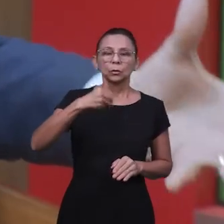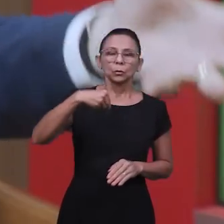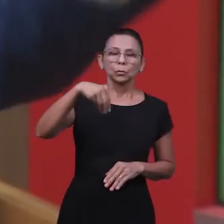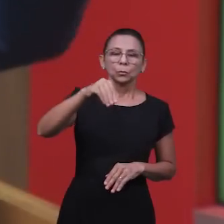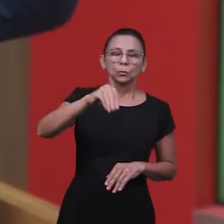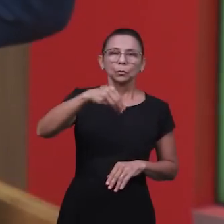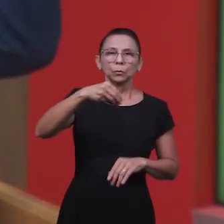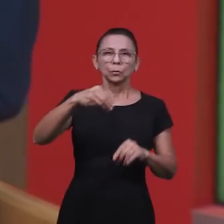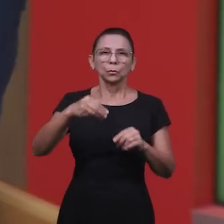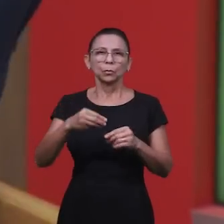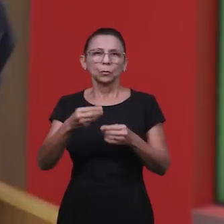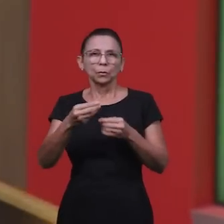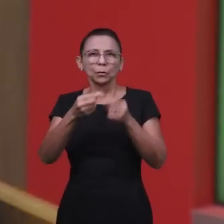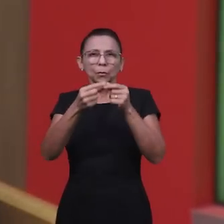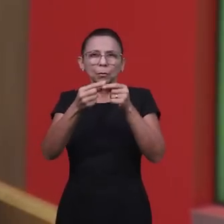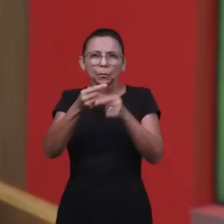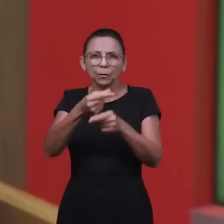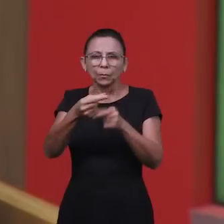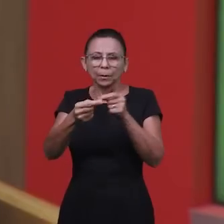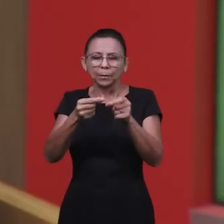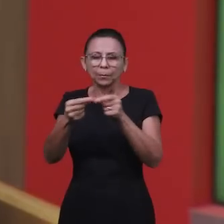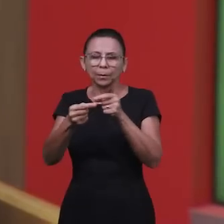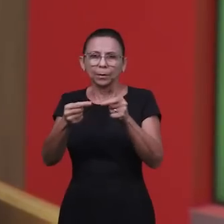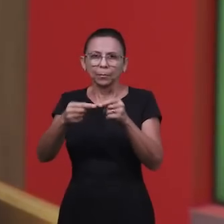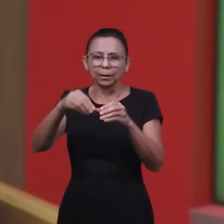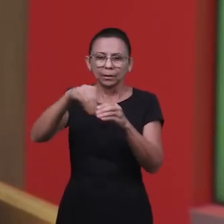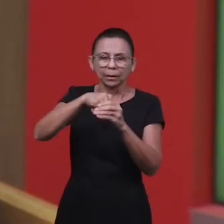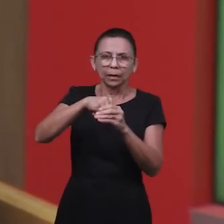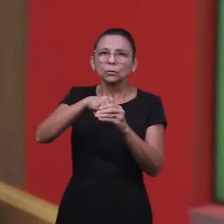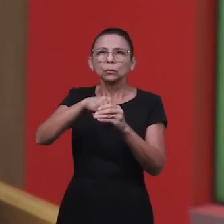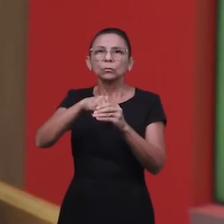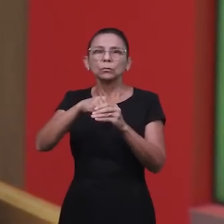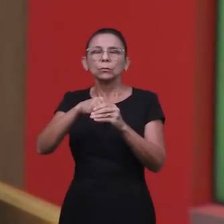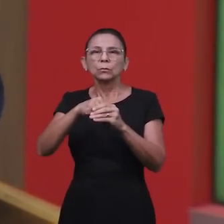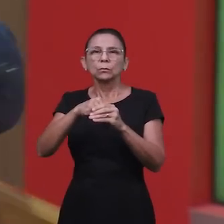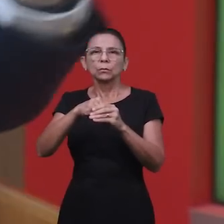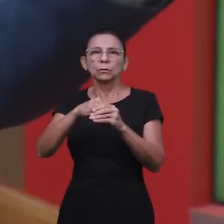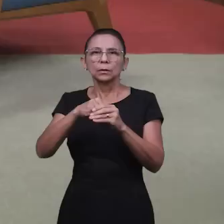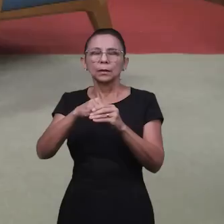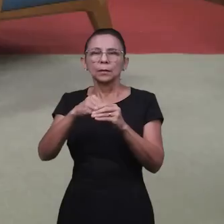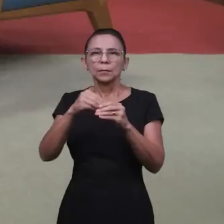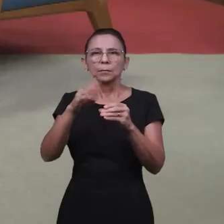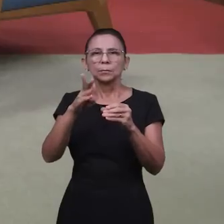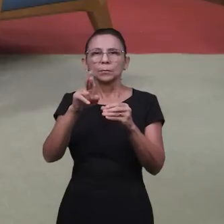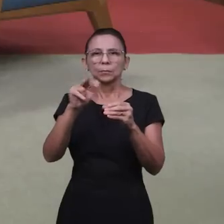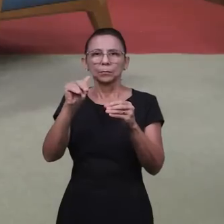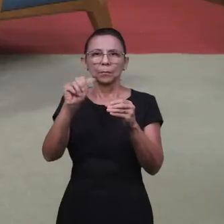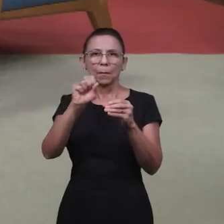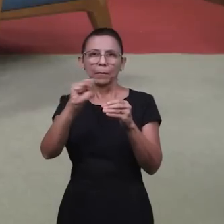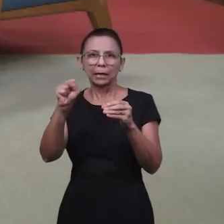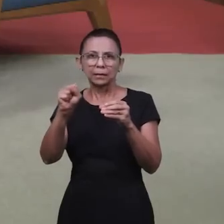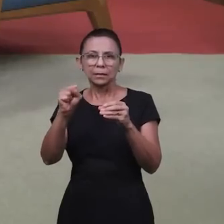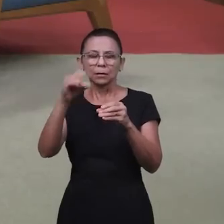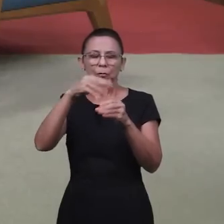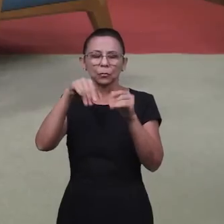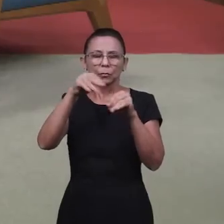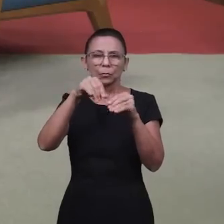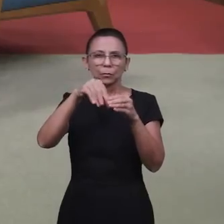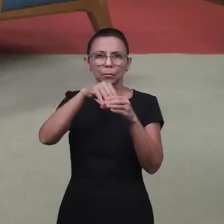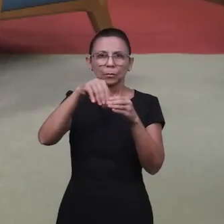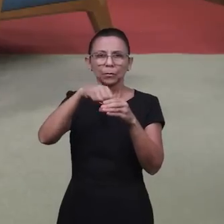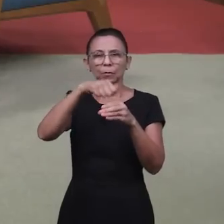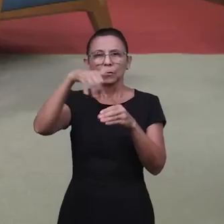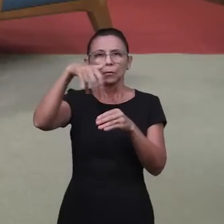a oração, aquilo que chega diante do Pai. Então, pela vida de Jesus lá